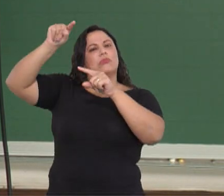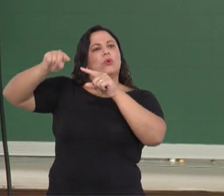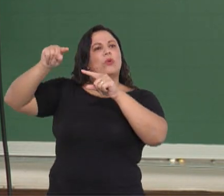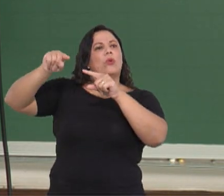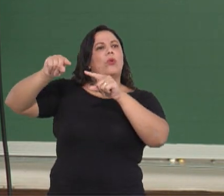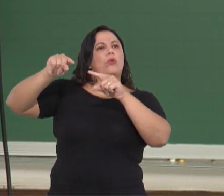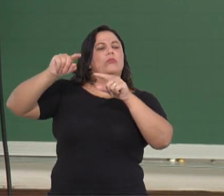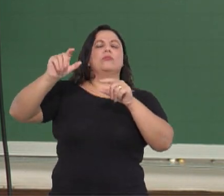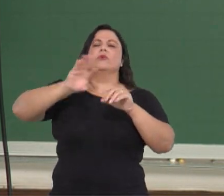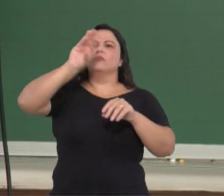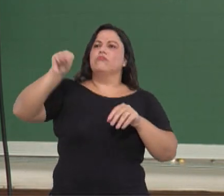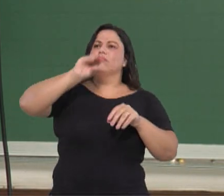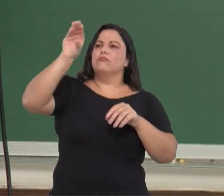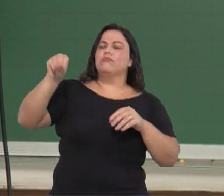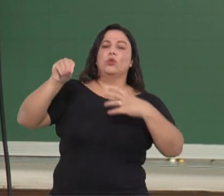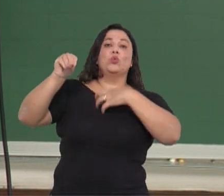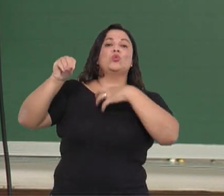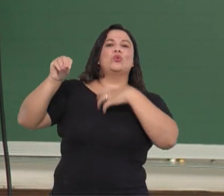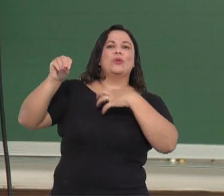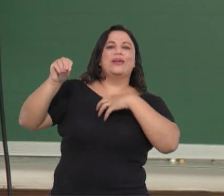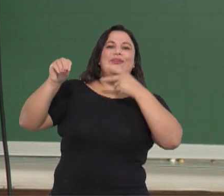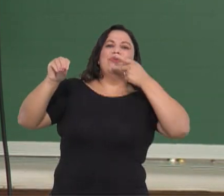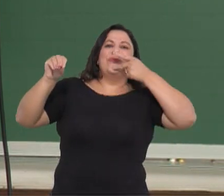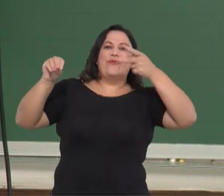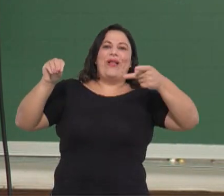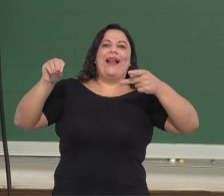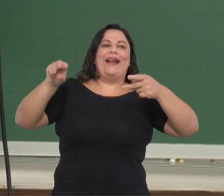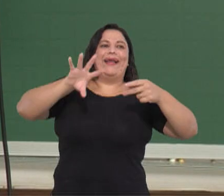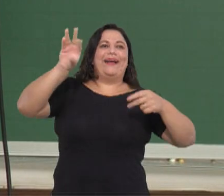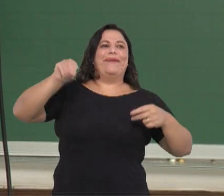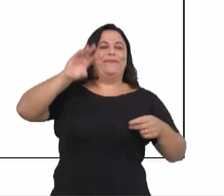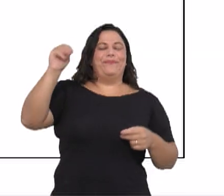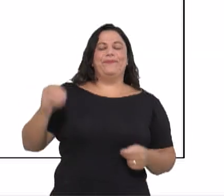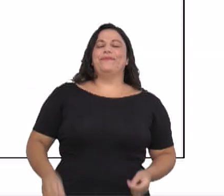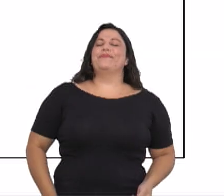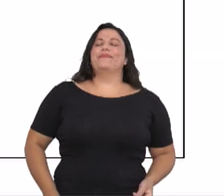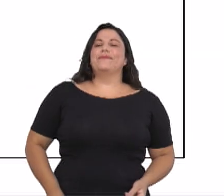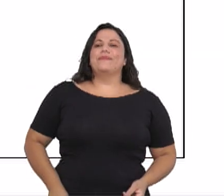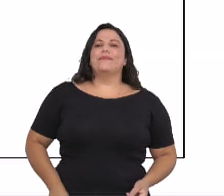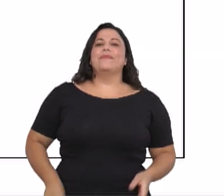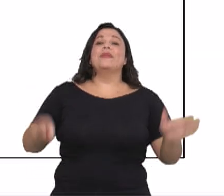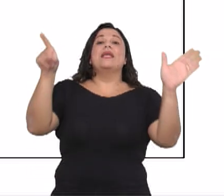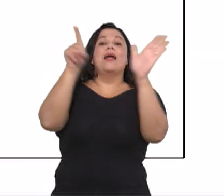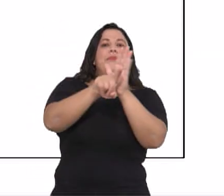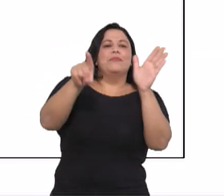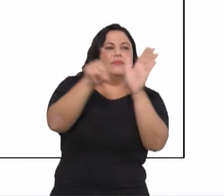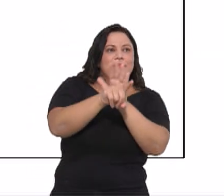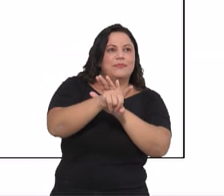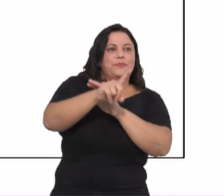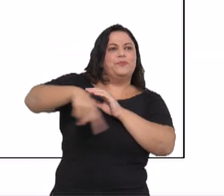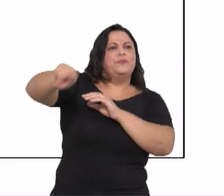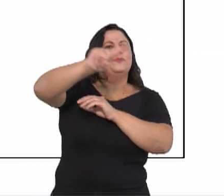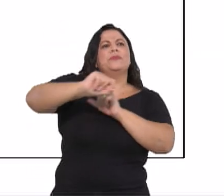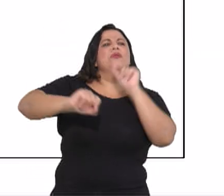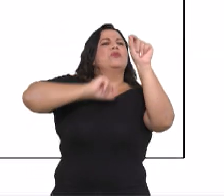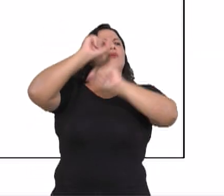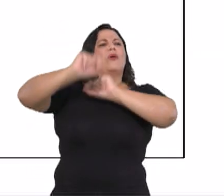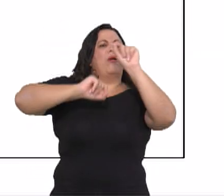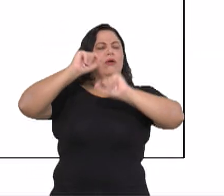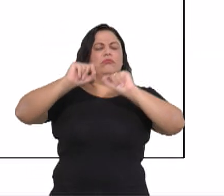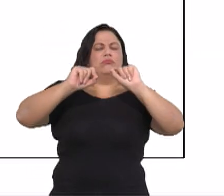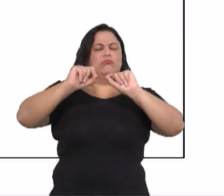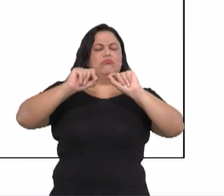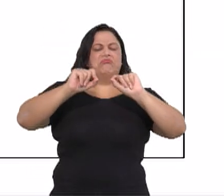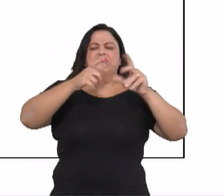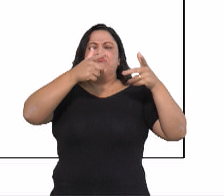minha oralidade. E um quiz para vocês. Em qual esfera de circulação